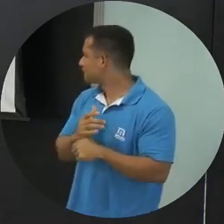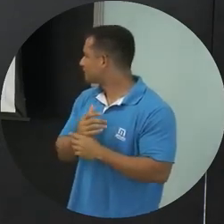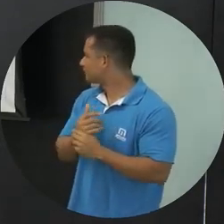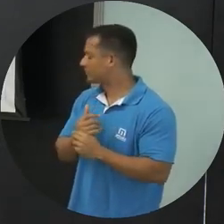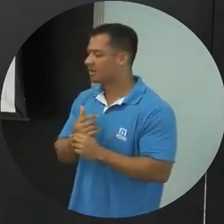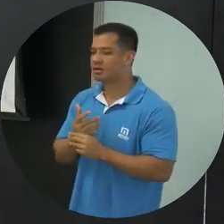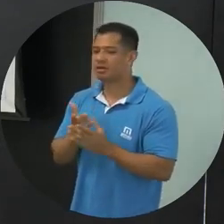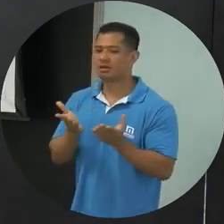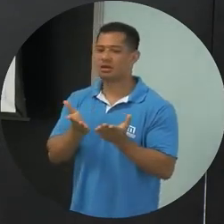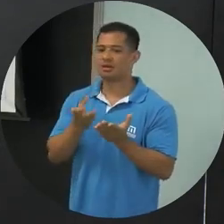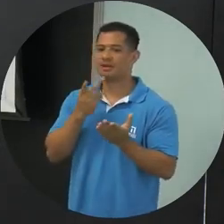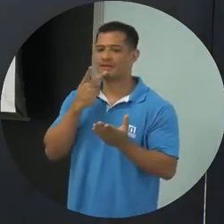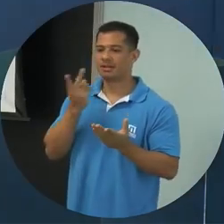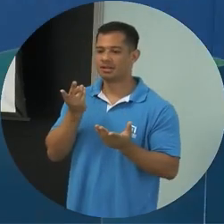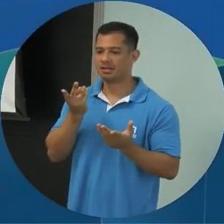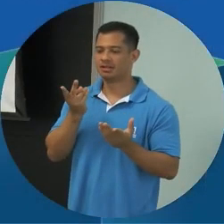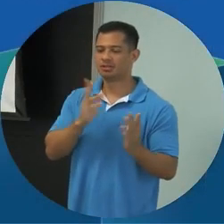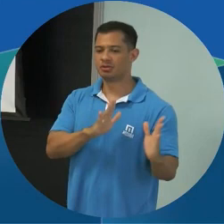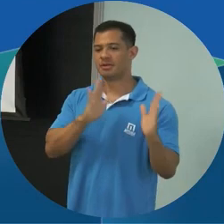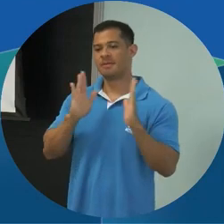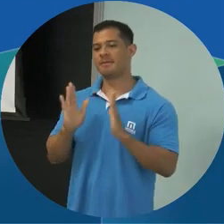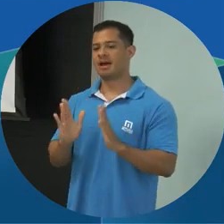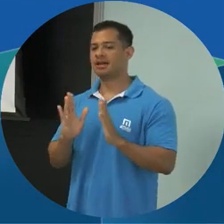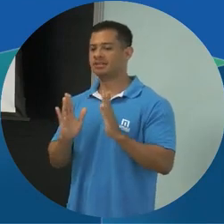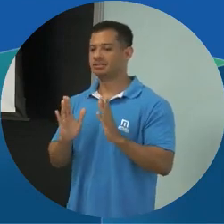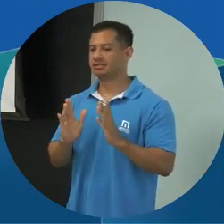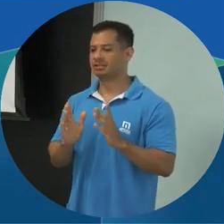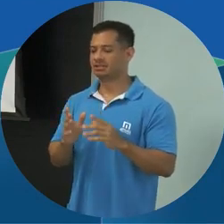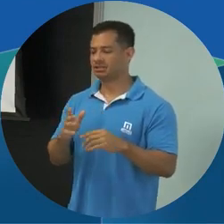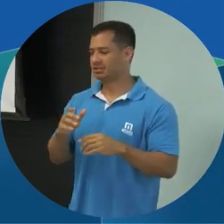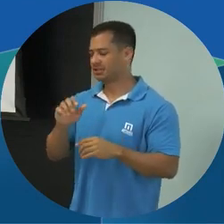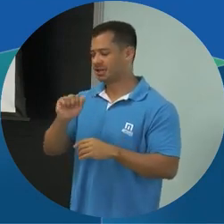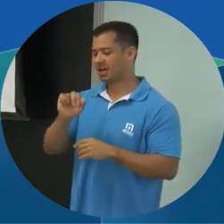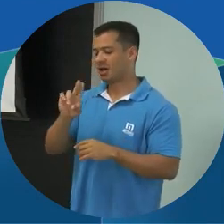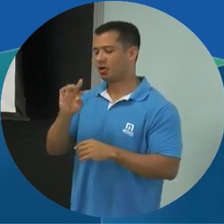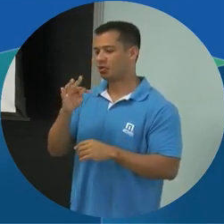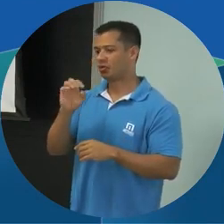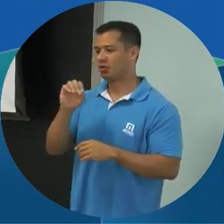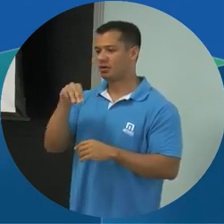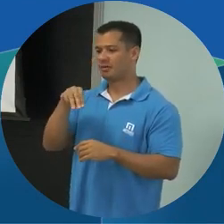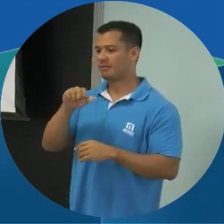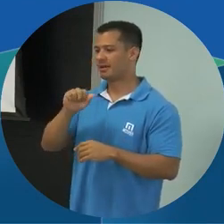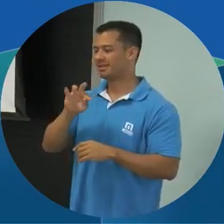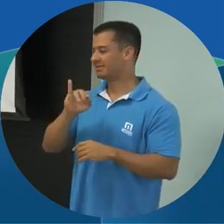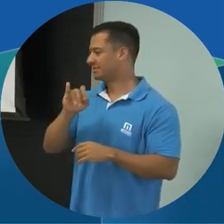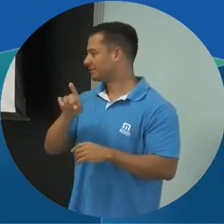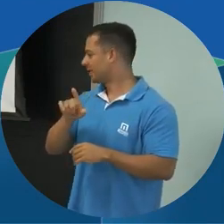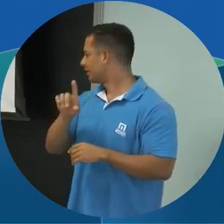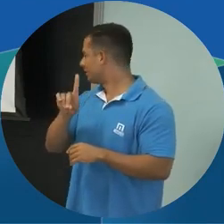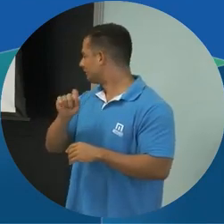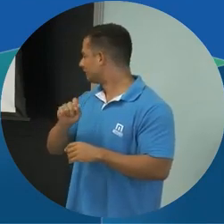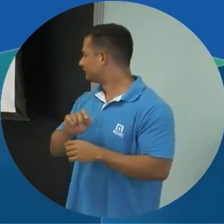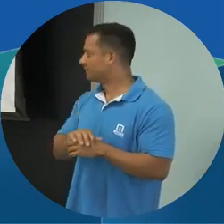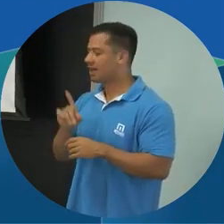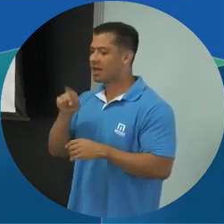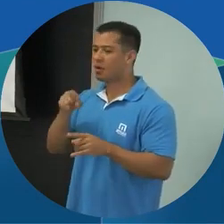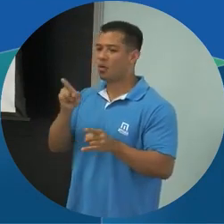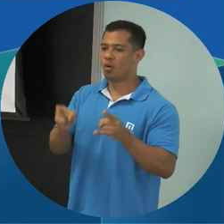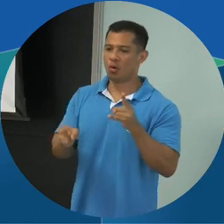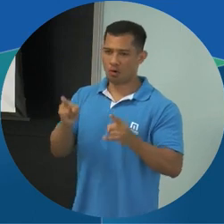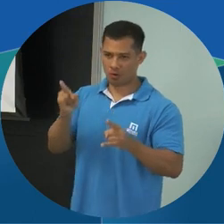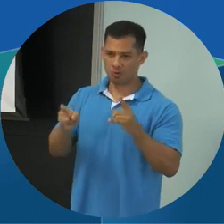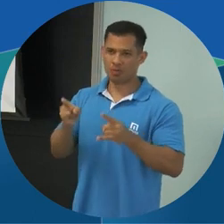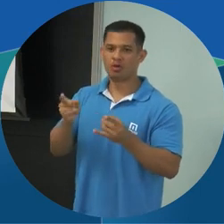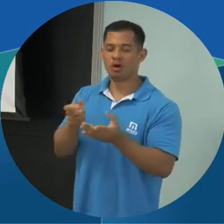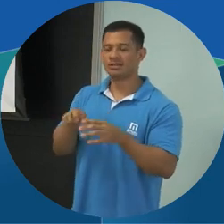Agora falando da parte automatizada, tá? Esse também é um robô que nós